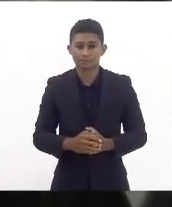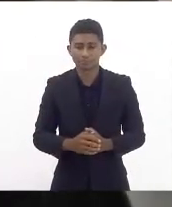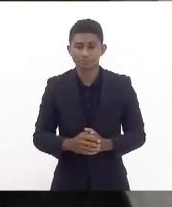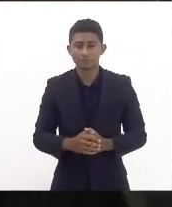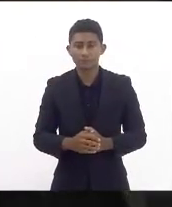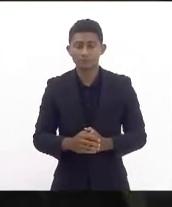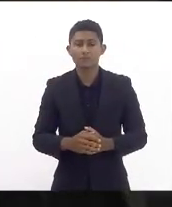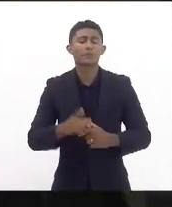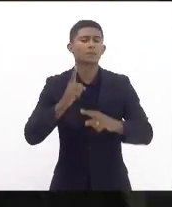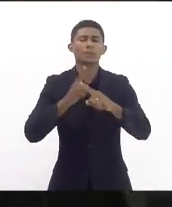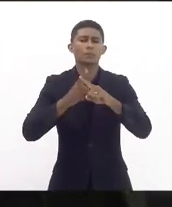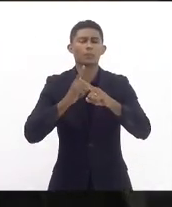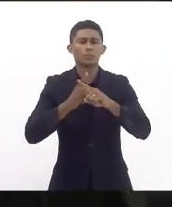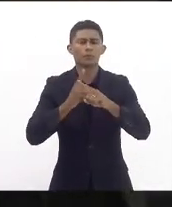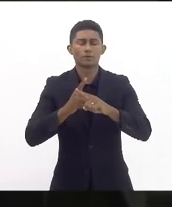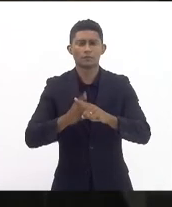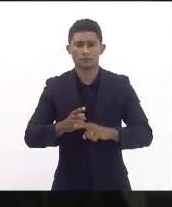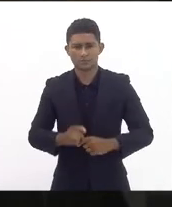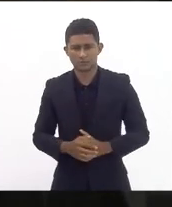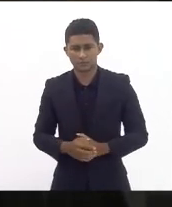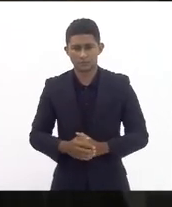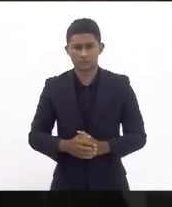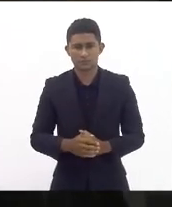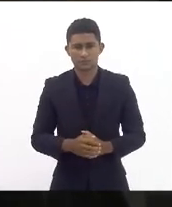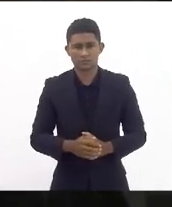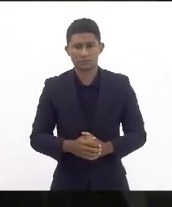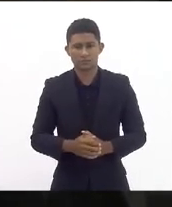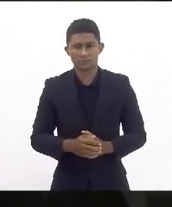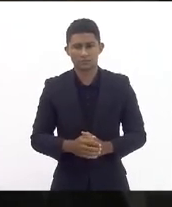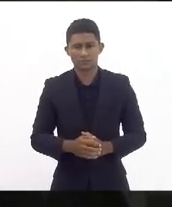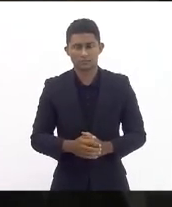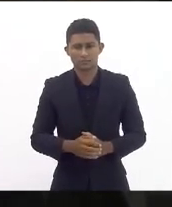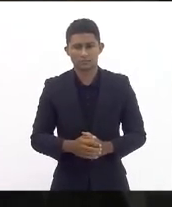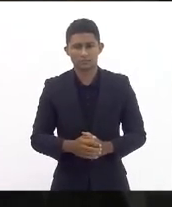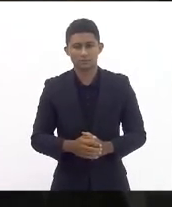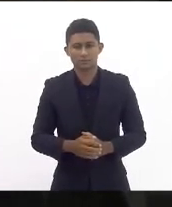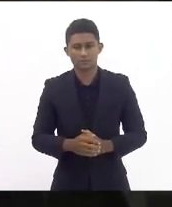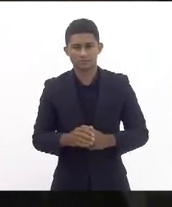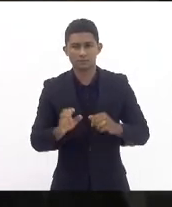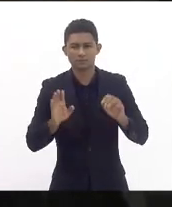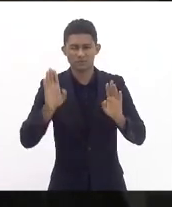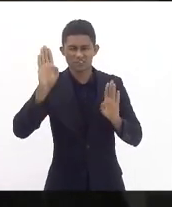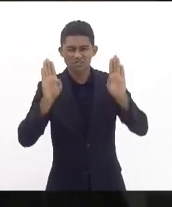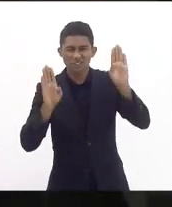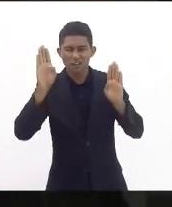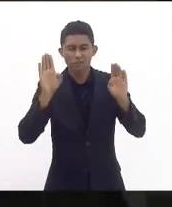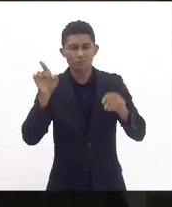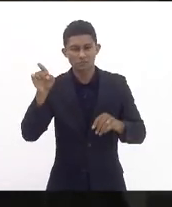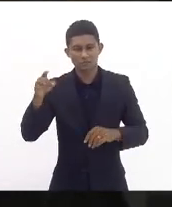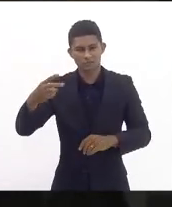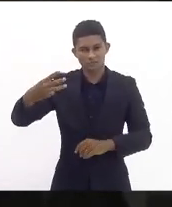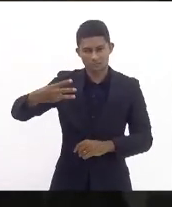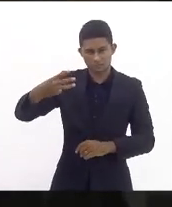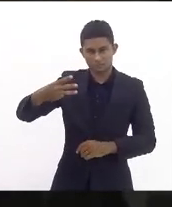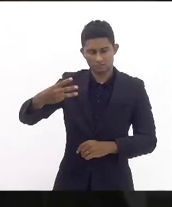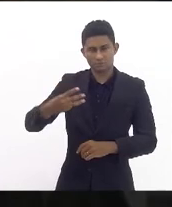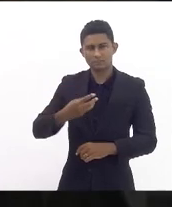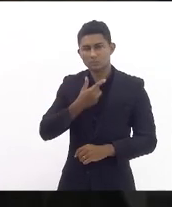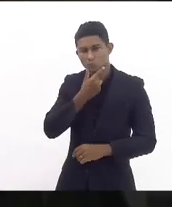compro aqui e o o candidato tira o 3º lugar